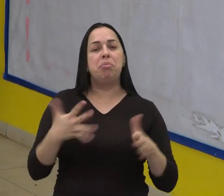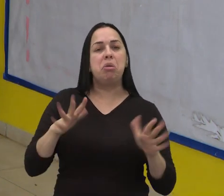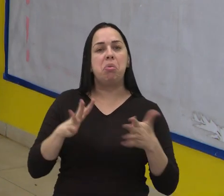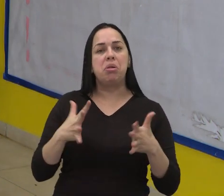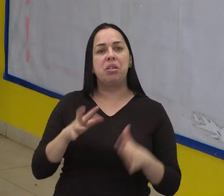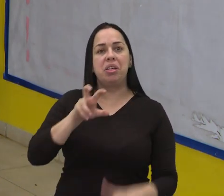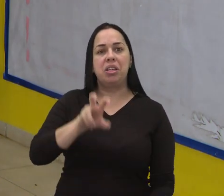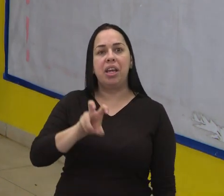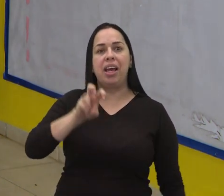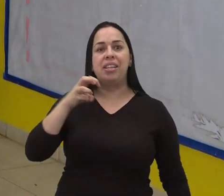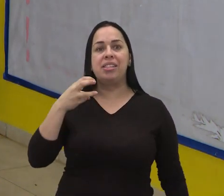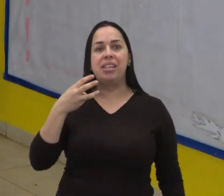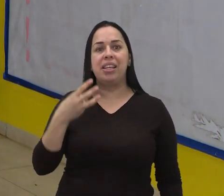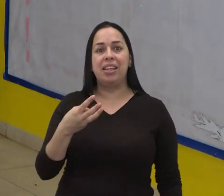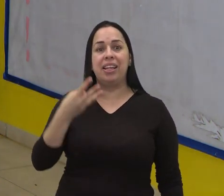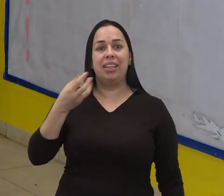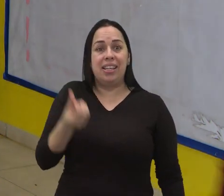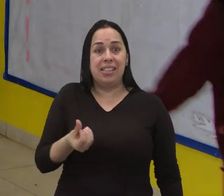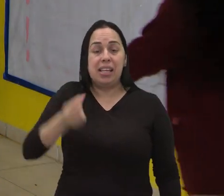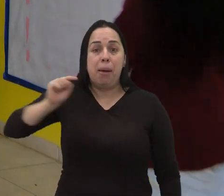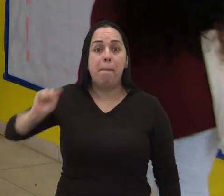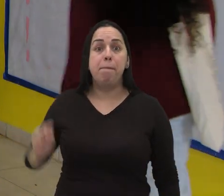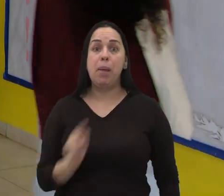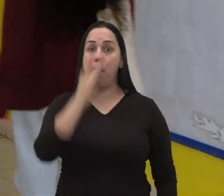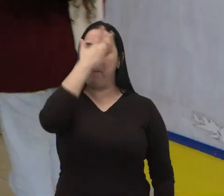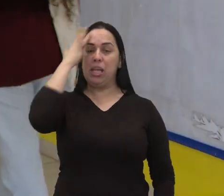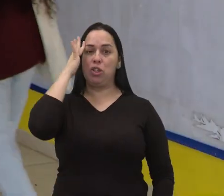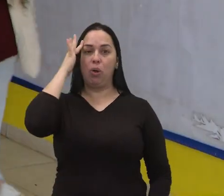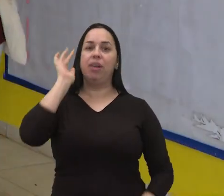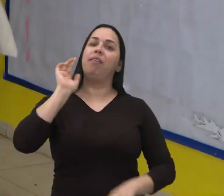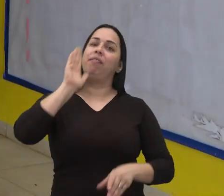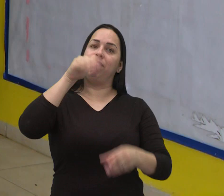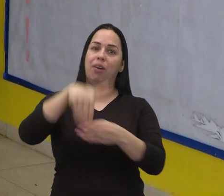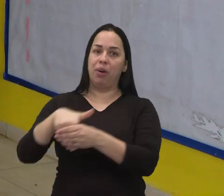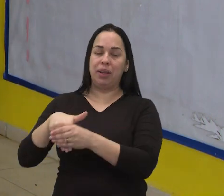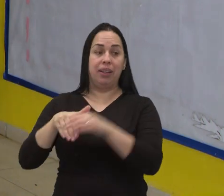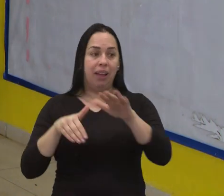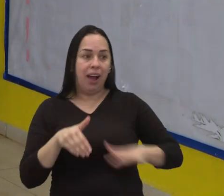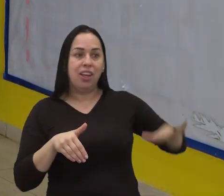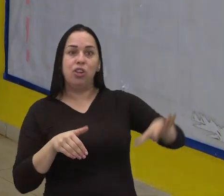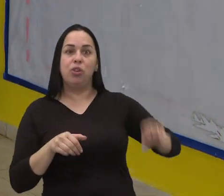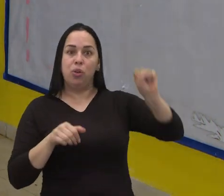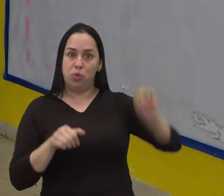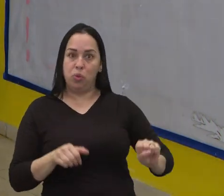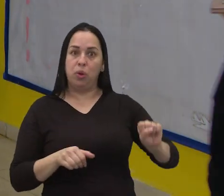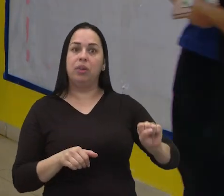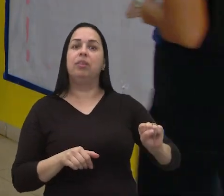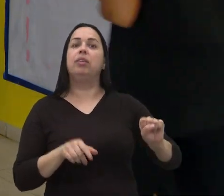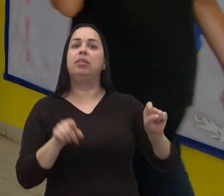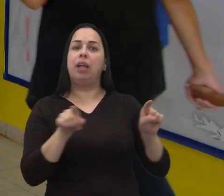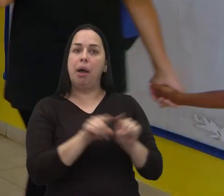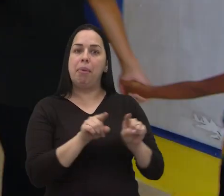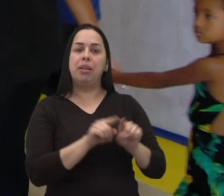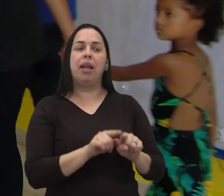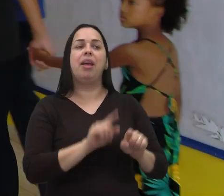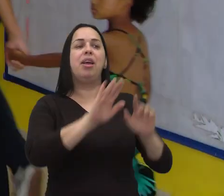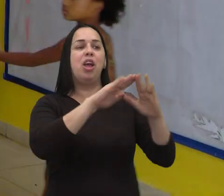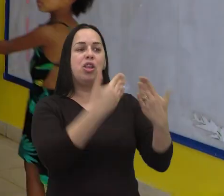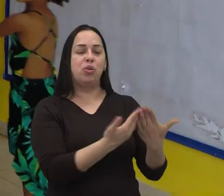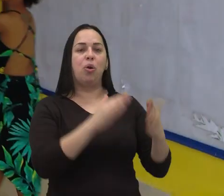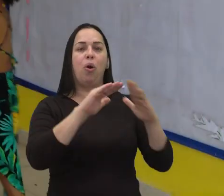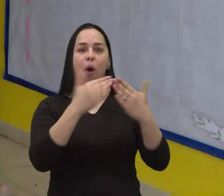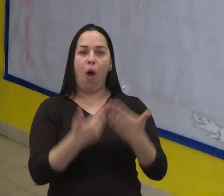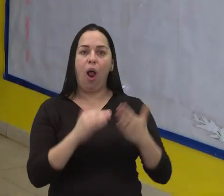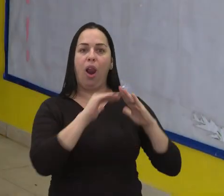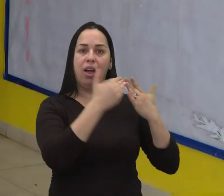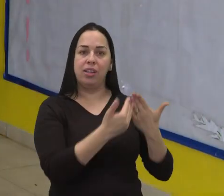dos 536 mil eleitores. E a região sul, a mais populosa, também é a que concentra o maior número